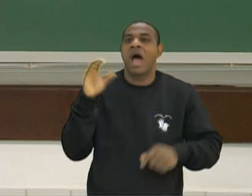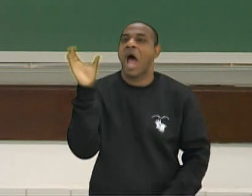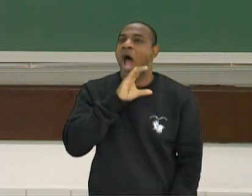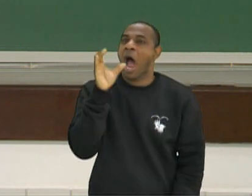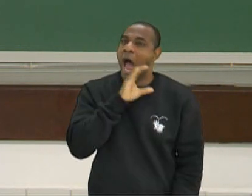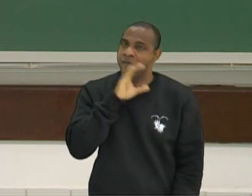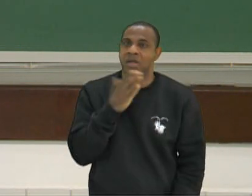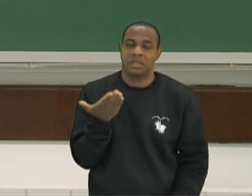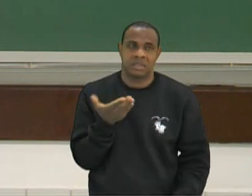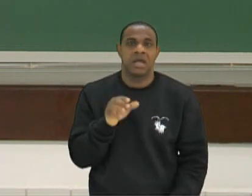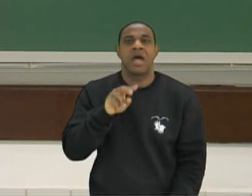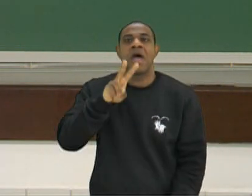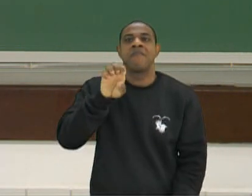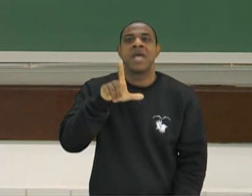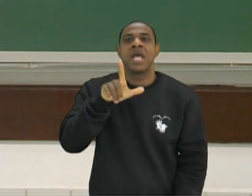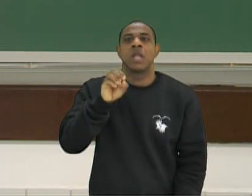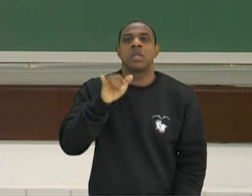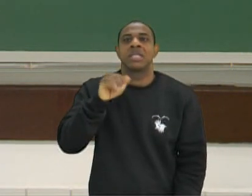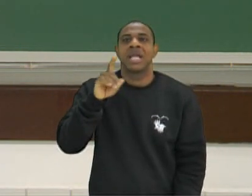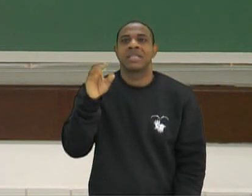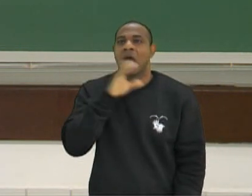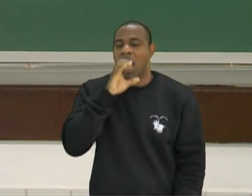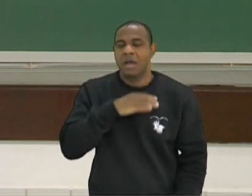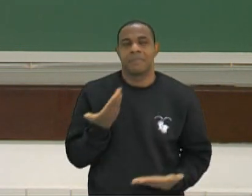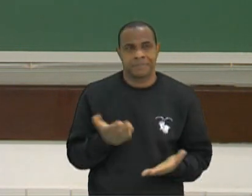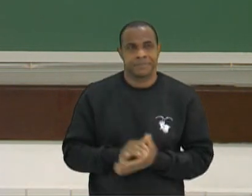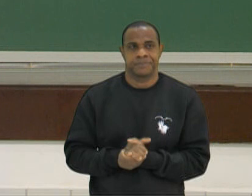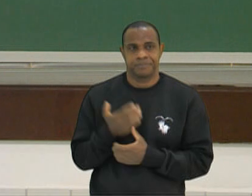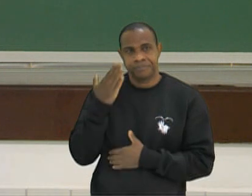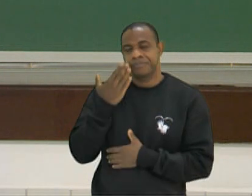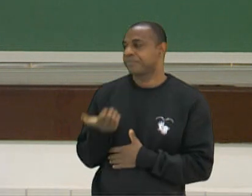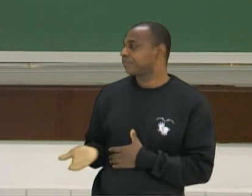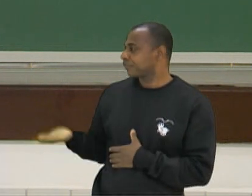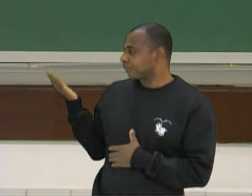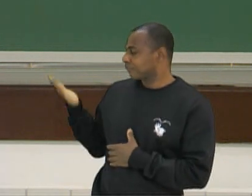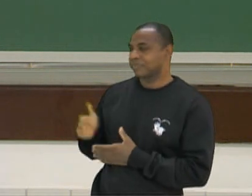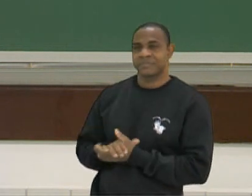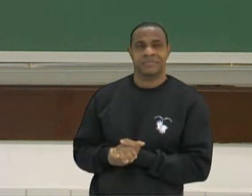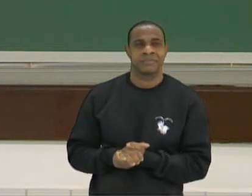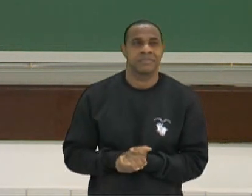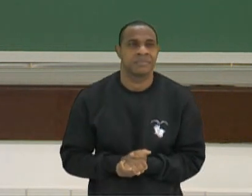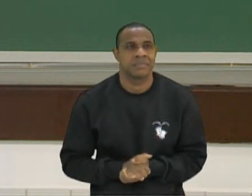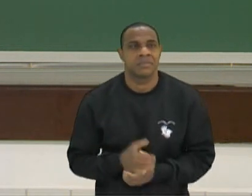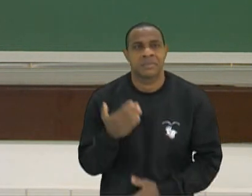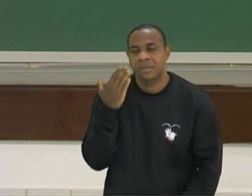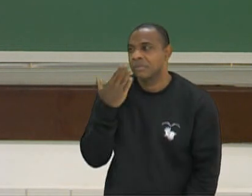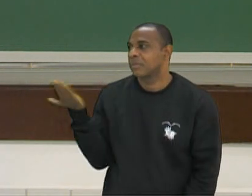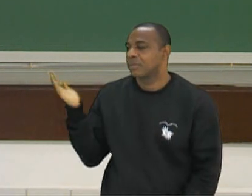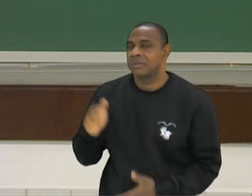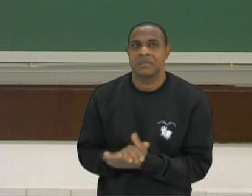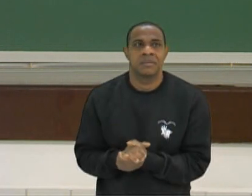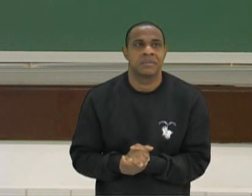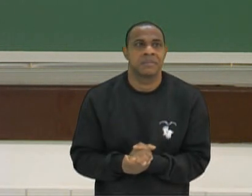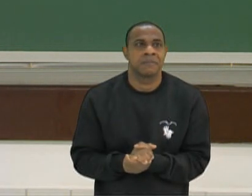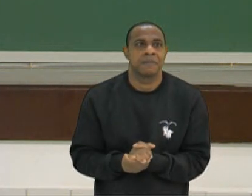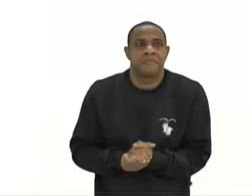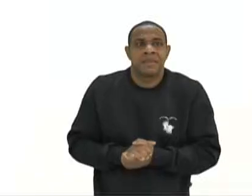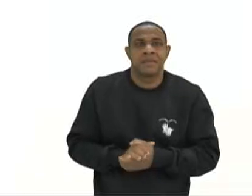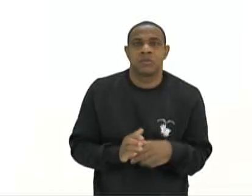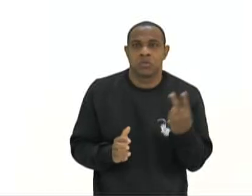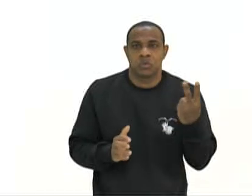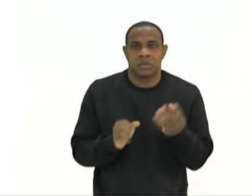Eu queria frisar muito isso com vocês, ok? Vamos avançar para a nossa próxima tela? Então, olha o que ele diz ali, mais um